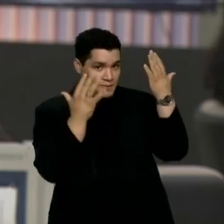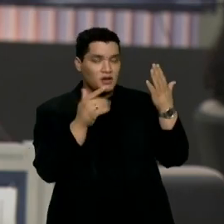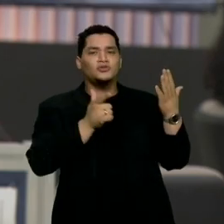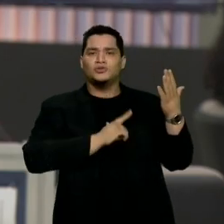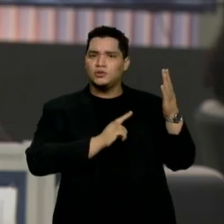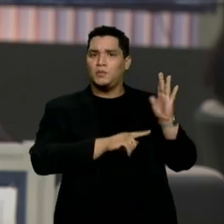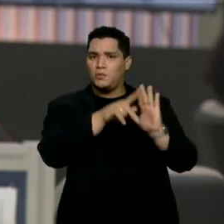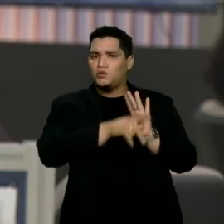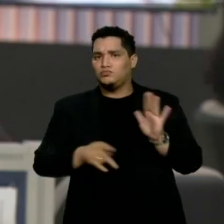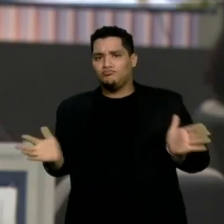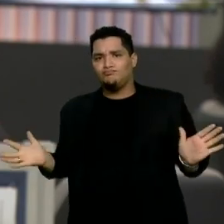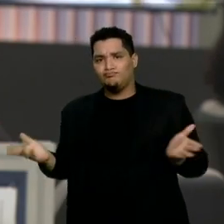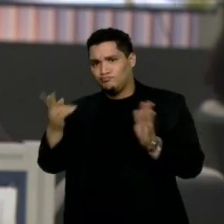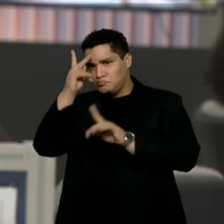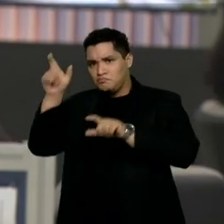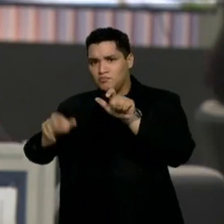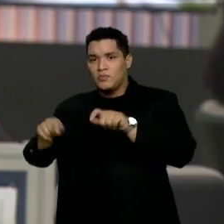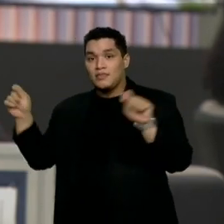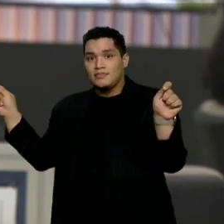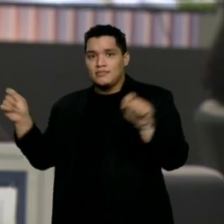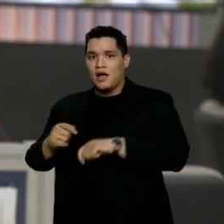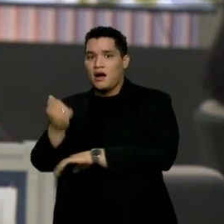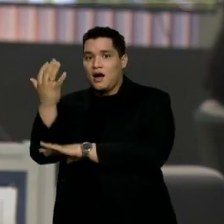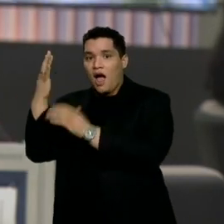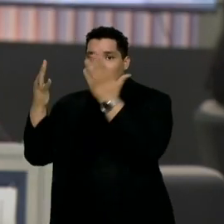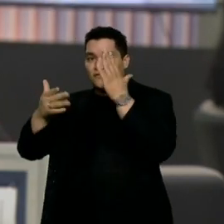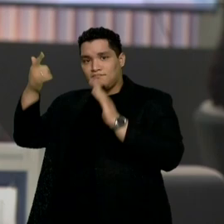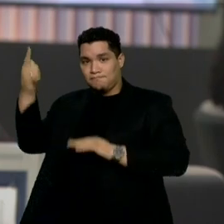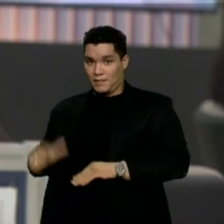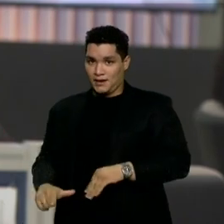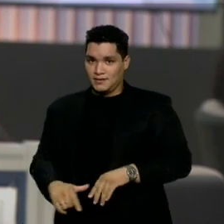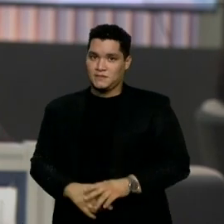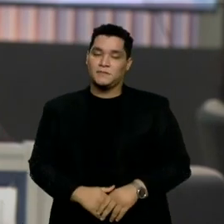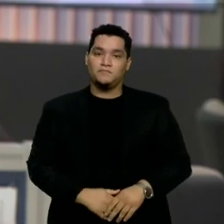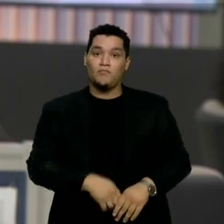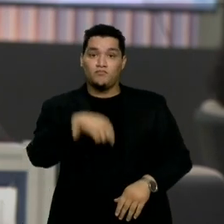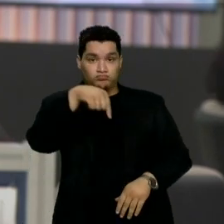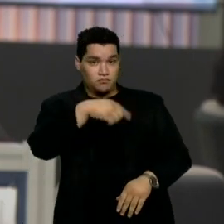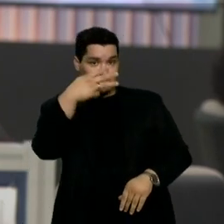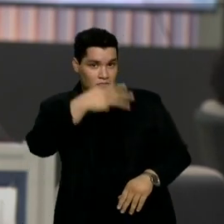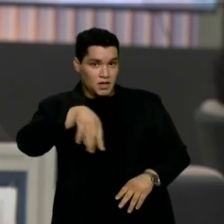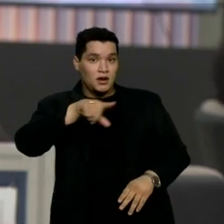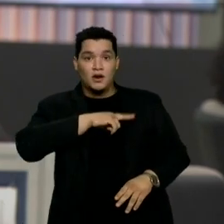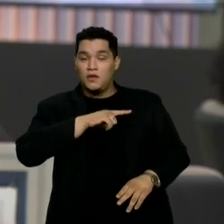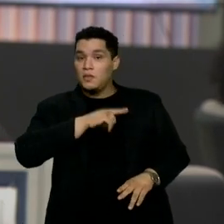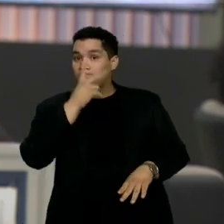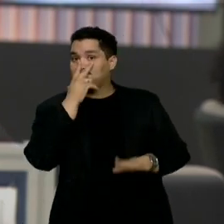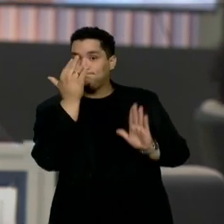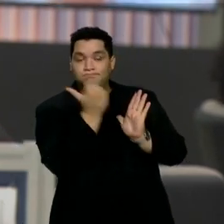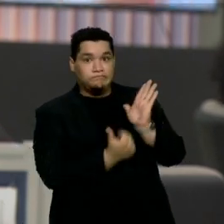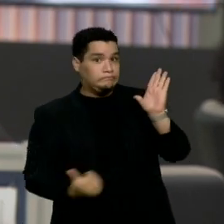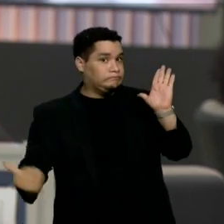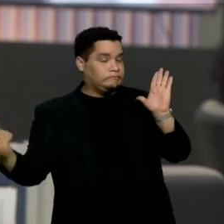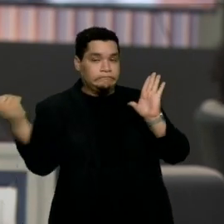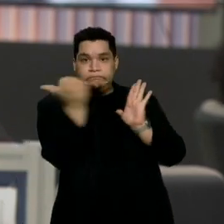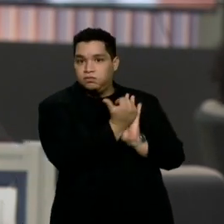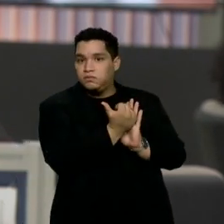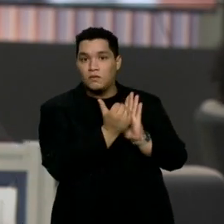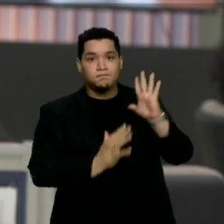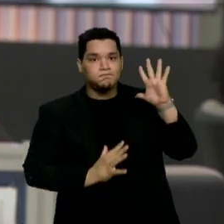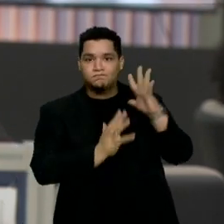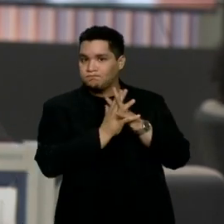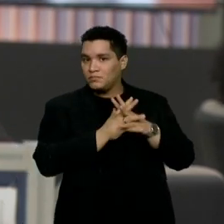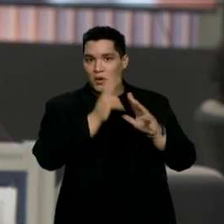reflorestamento de áreas desmatadas Maranhão registra um aumento de mais de 100% no percentual de Condutores com